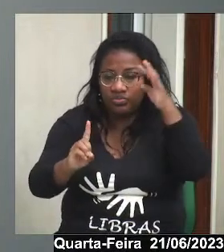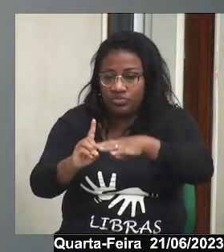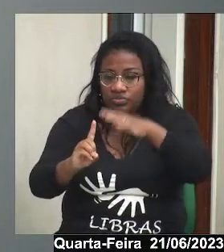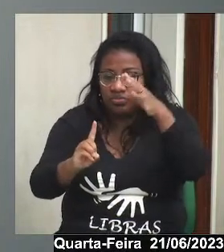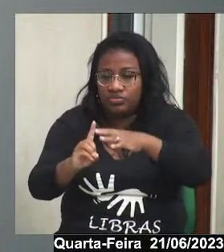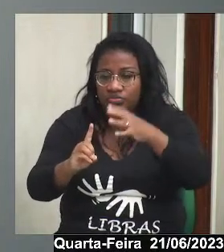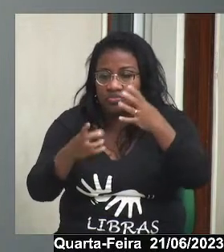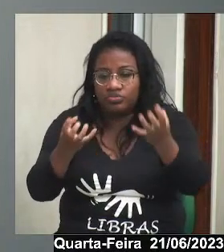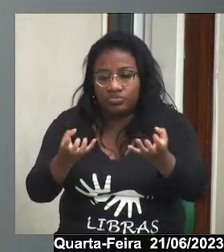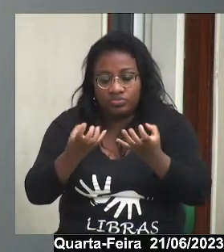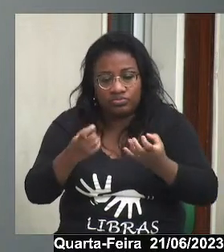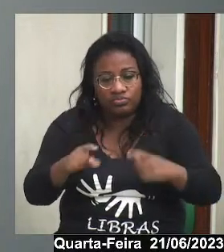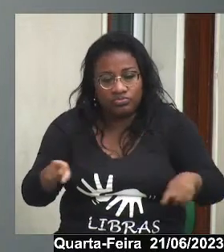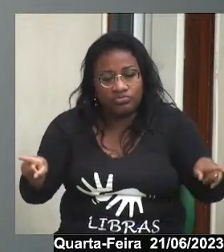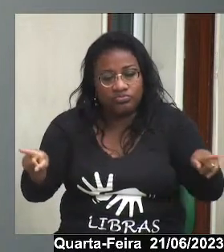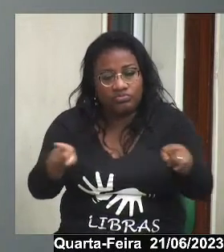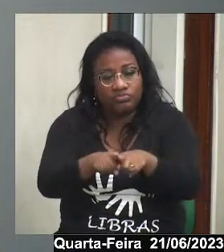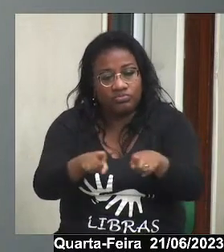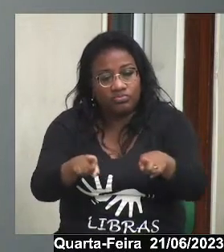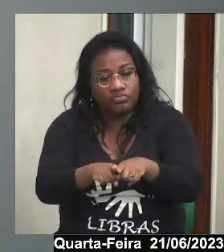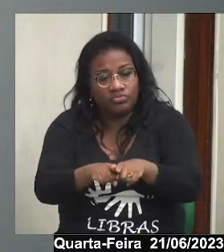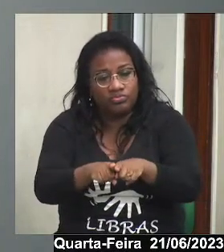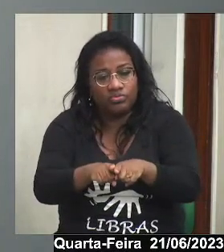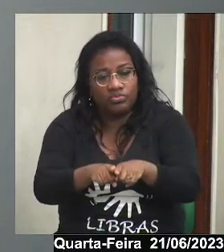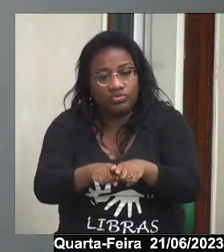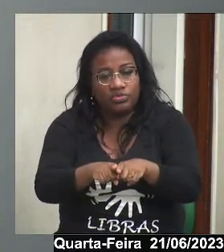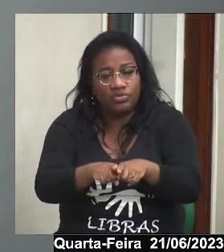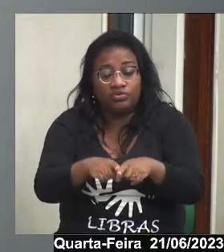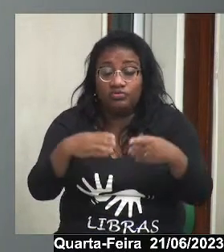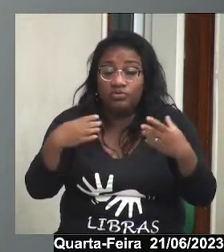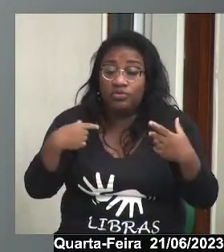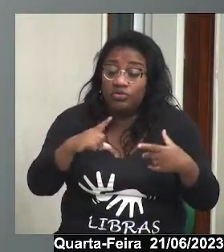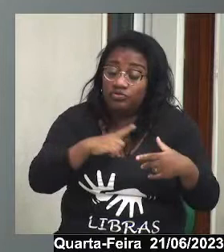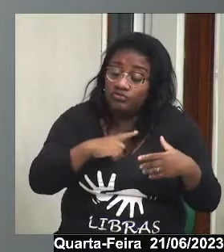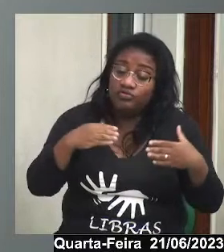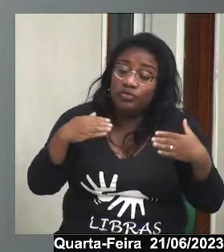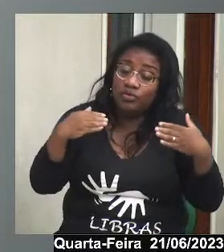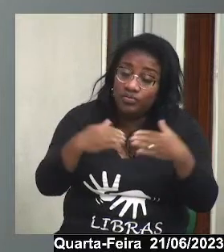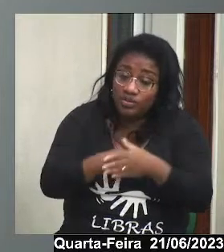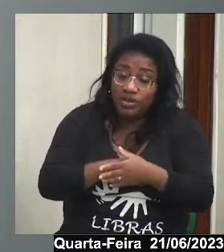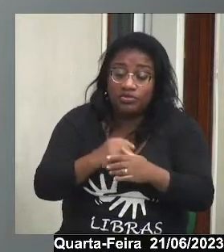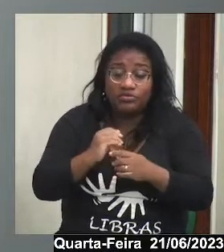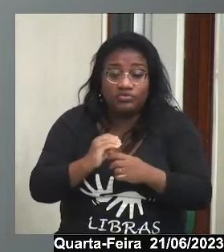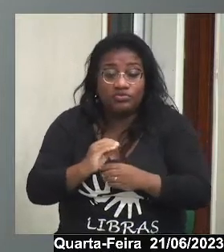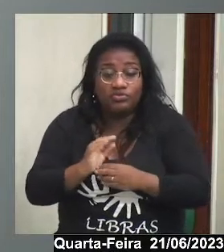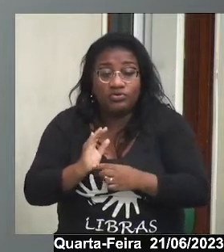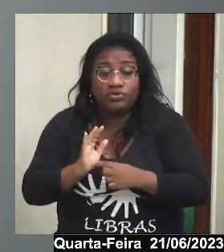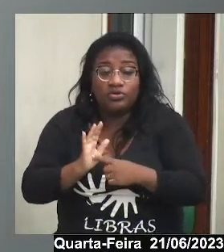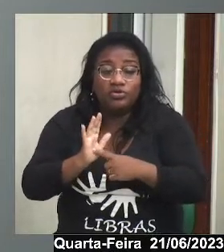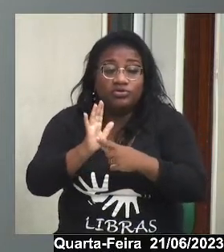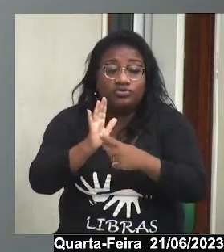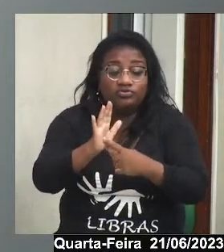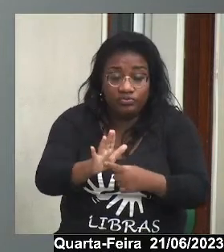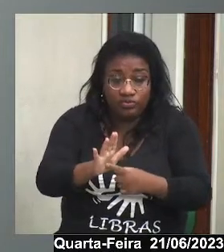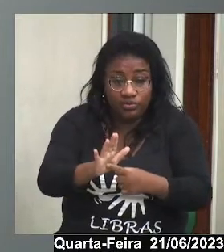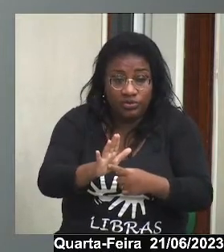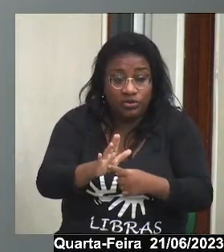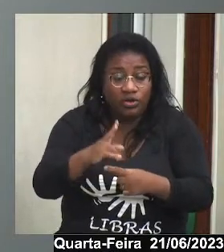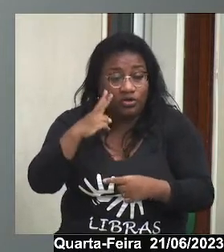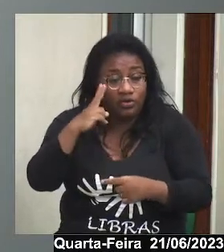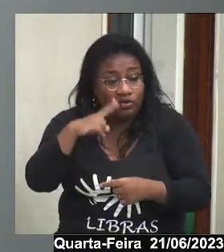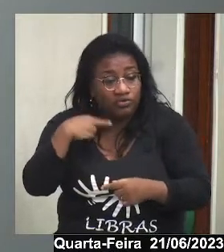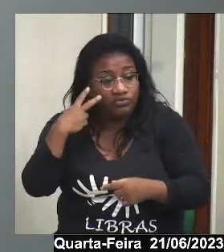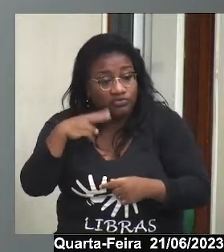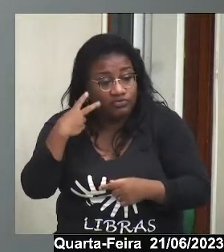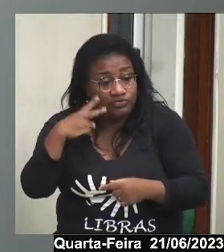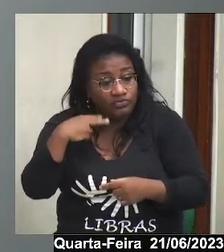essa. Eu queria dizer, senhores, que eu tive a humildade de apresentar esse projeto para os nobres vereadores aqui hoje mais